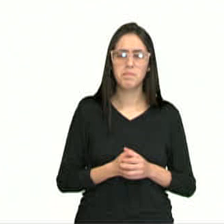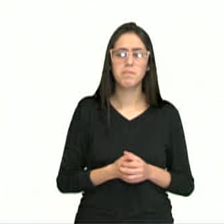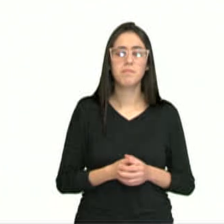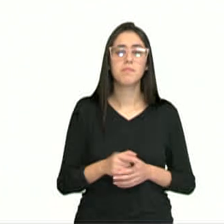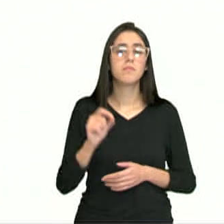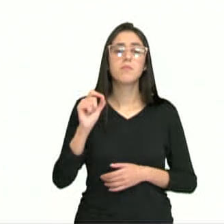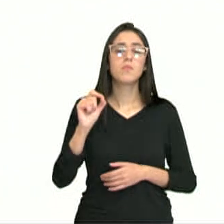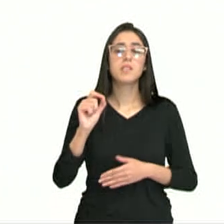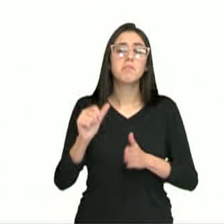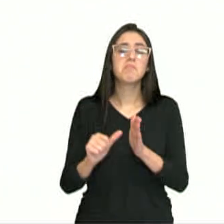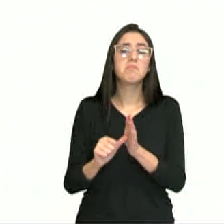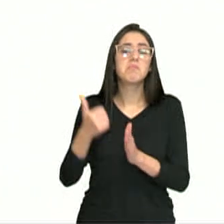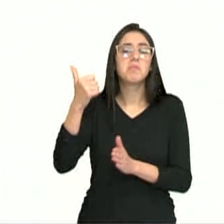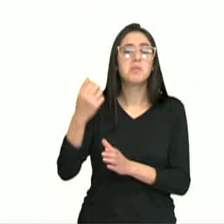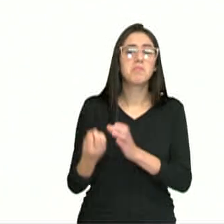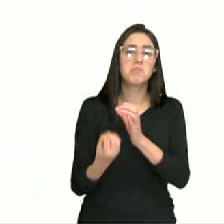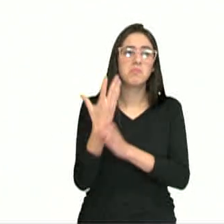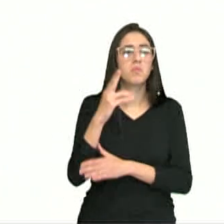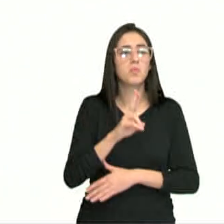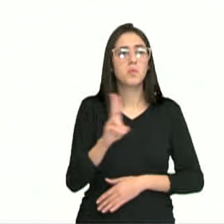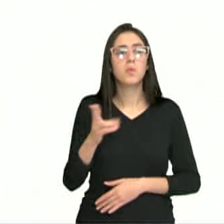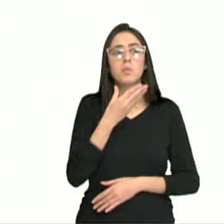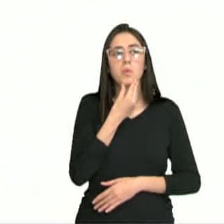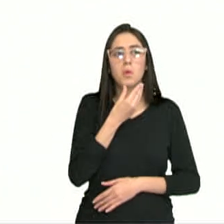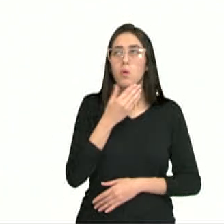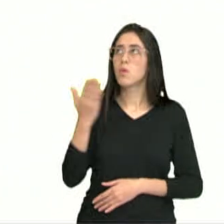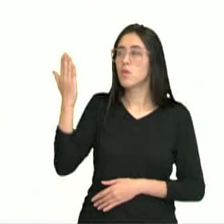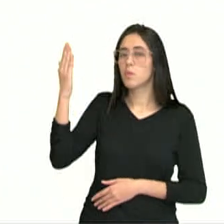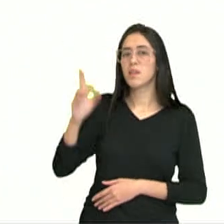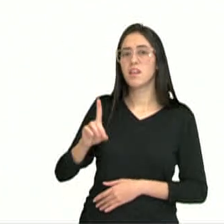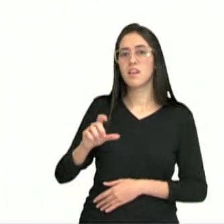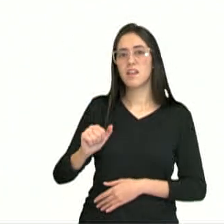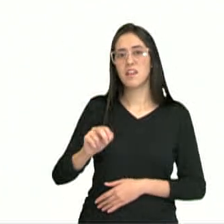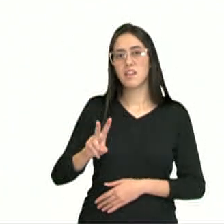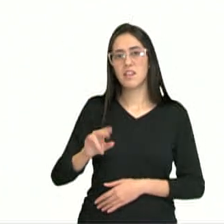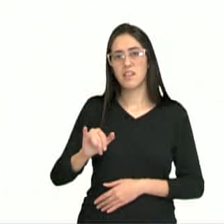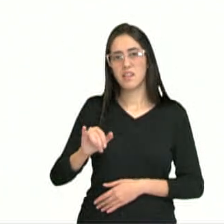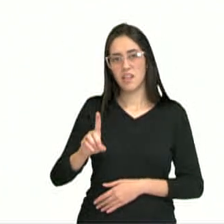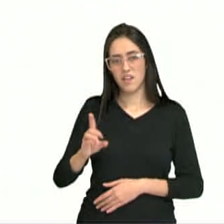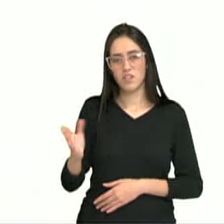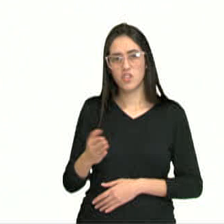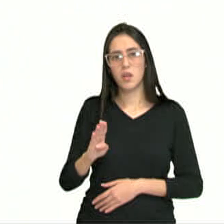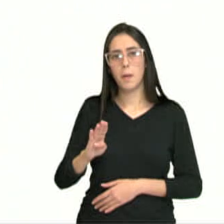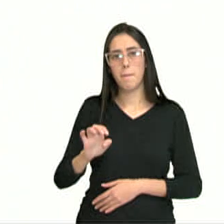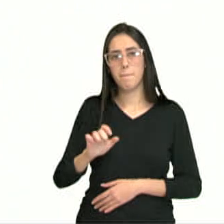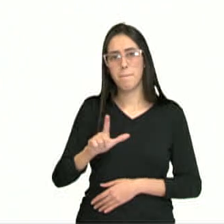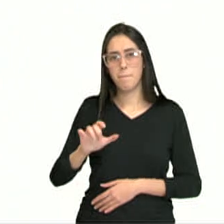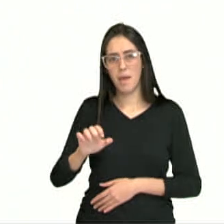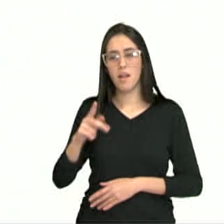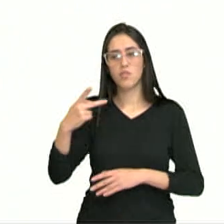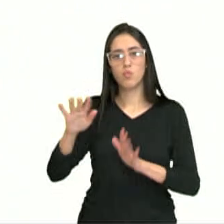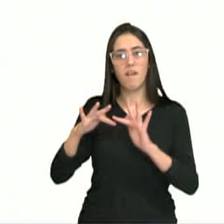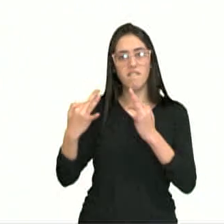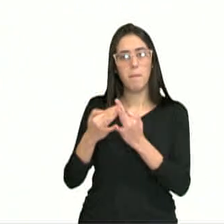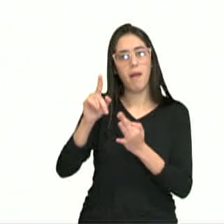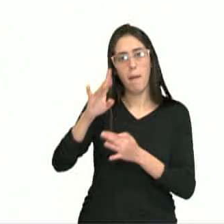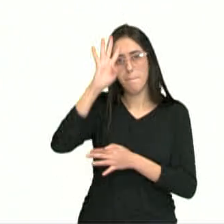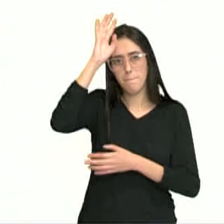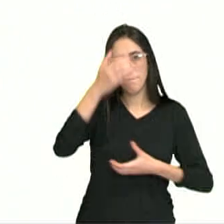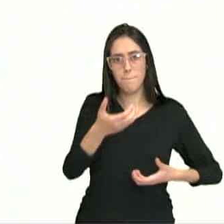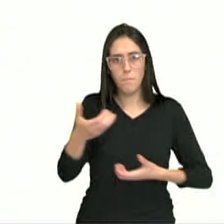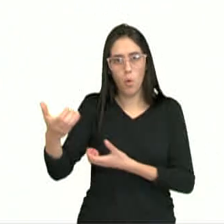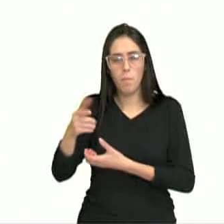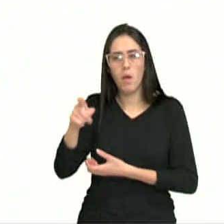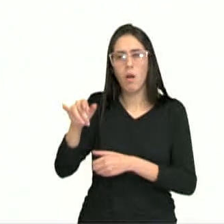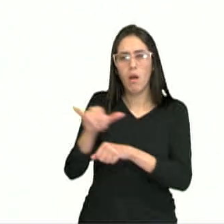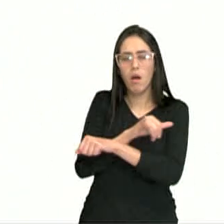caso o criador, David Bell. Ele vinha de uma família de bombeiros e se inspirou em técnicas de salvamento e fugas